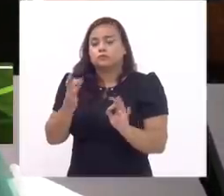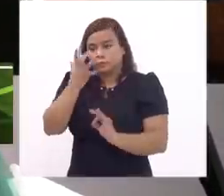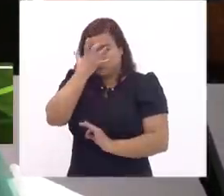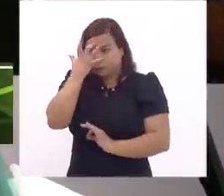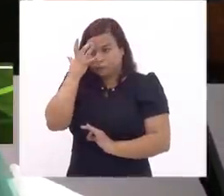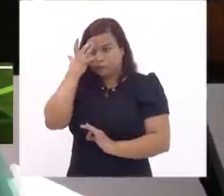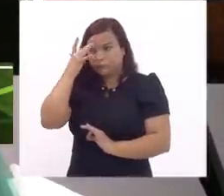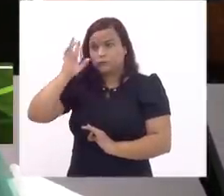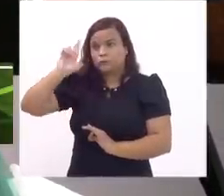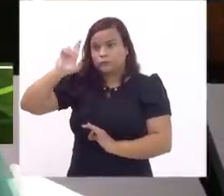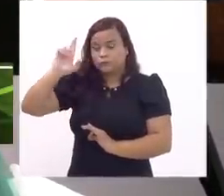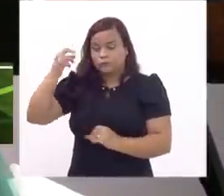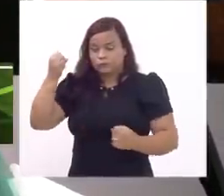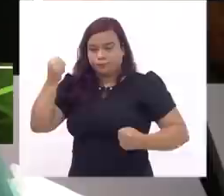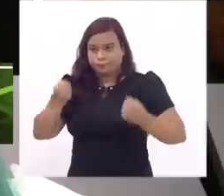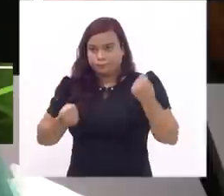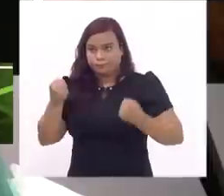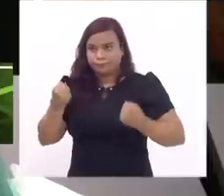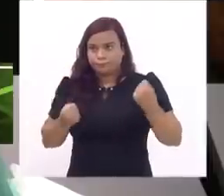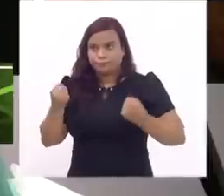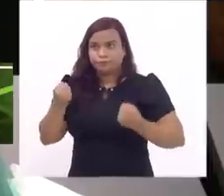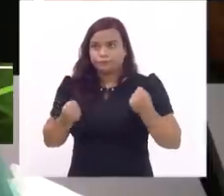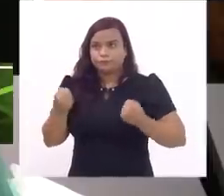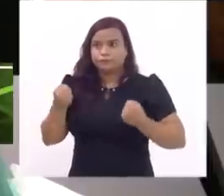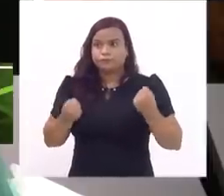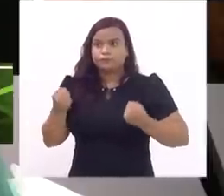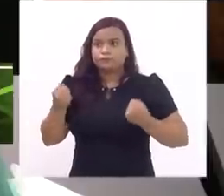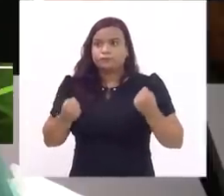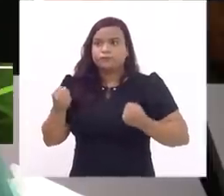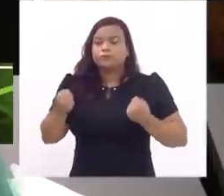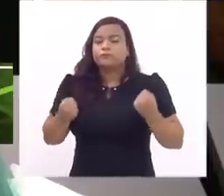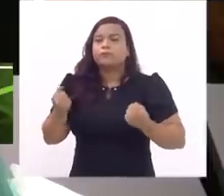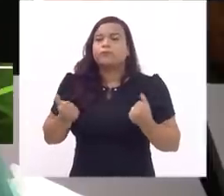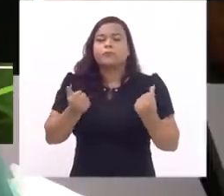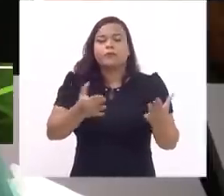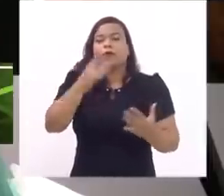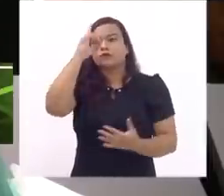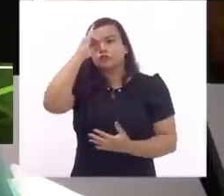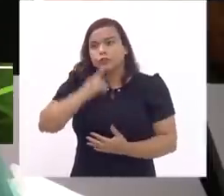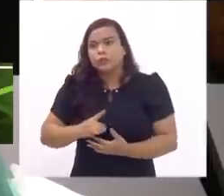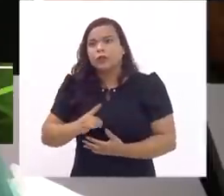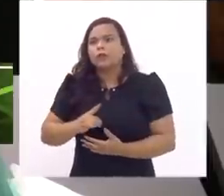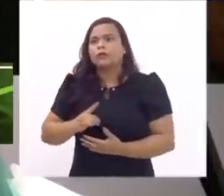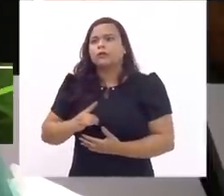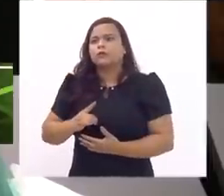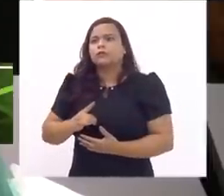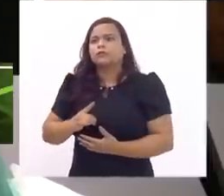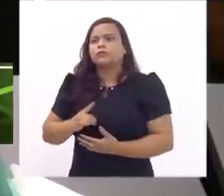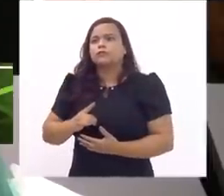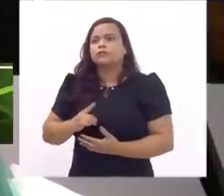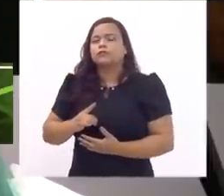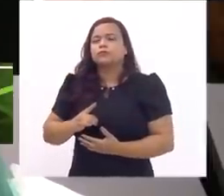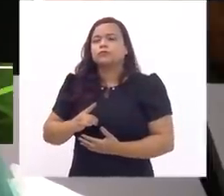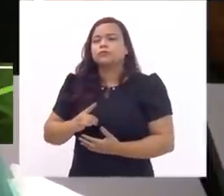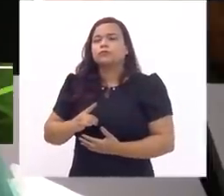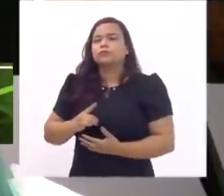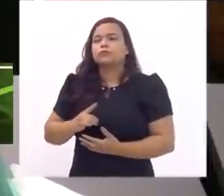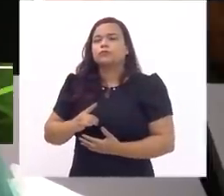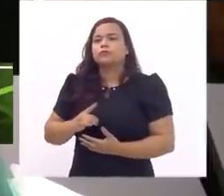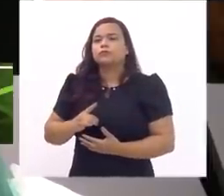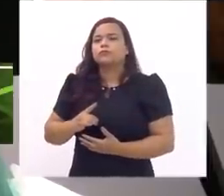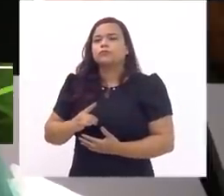proprietários de veículos automotores, né, o direito a recolher as suas expensas por